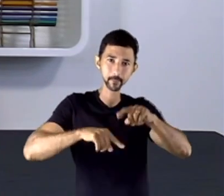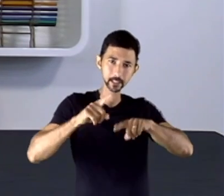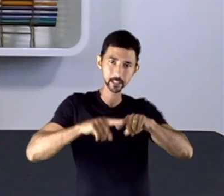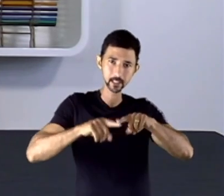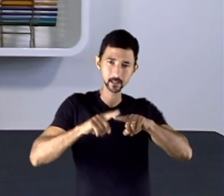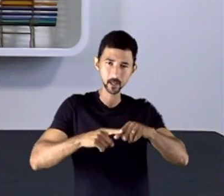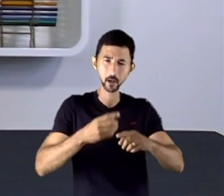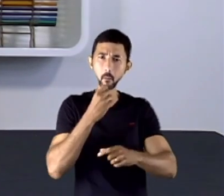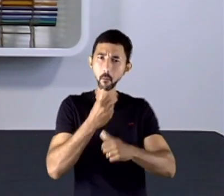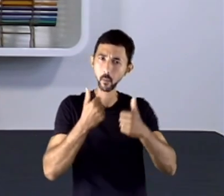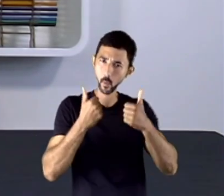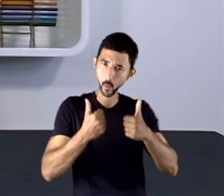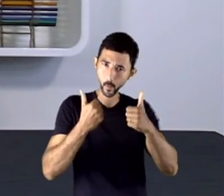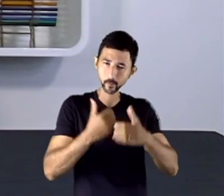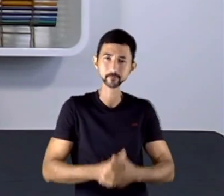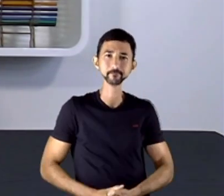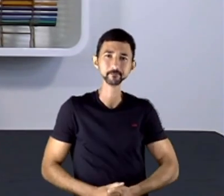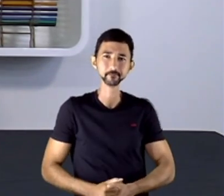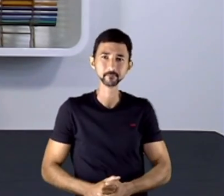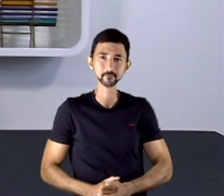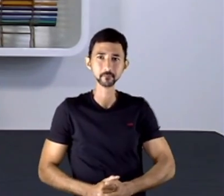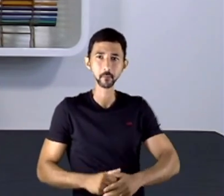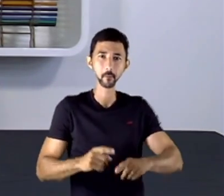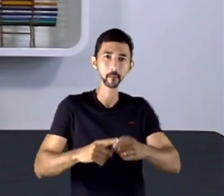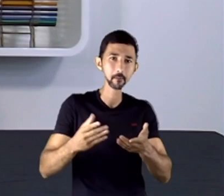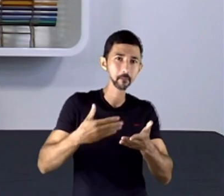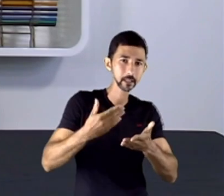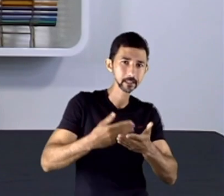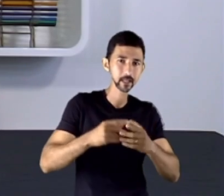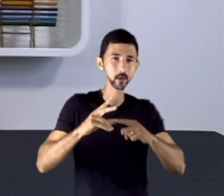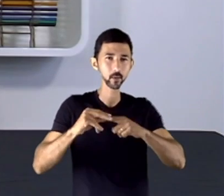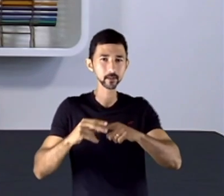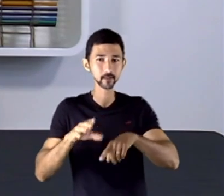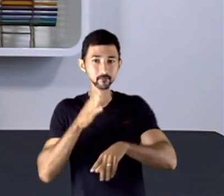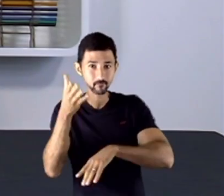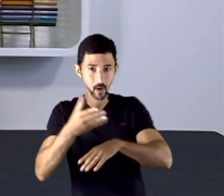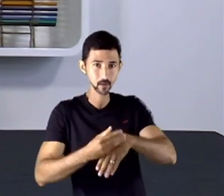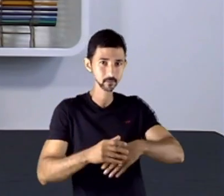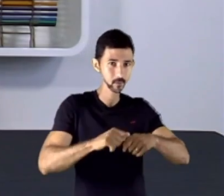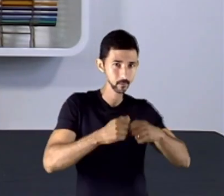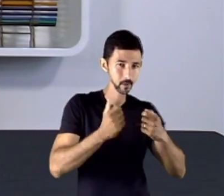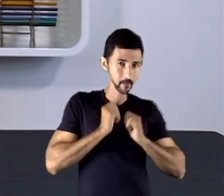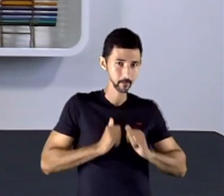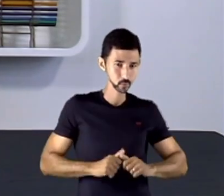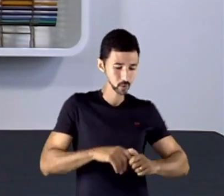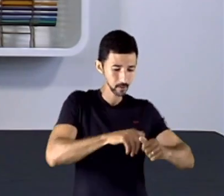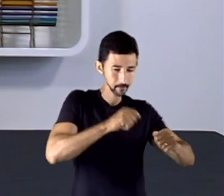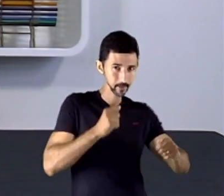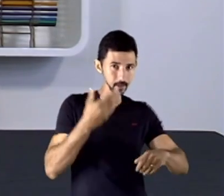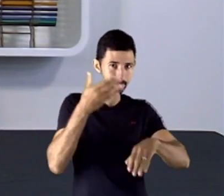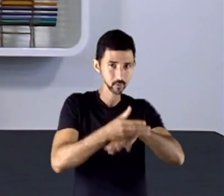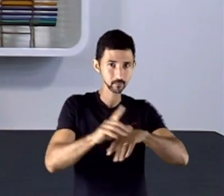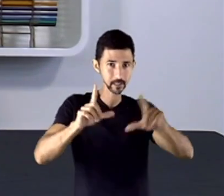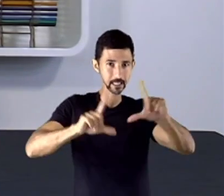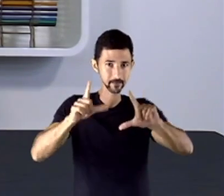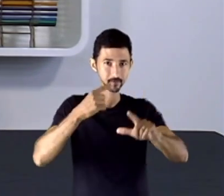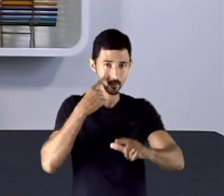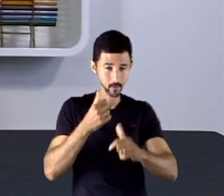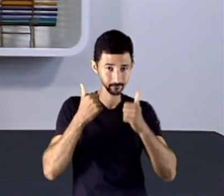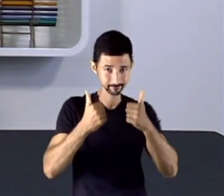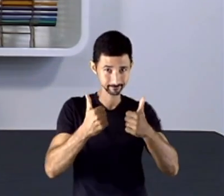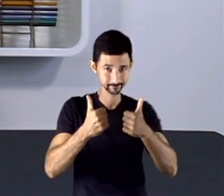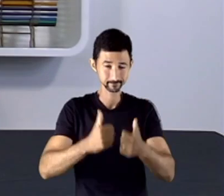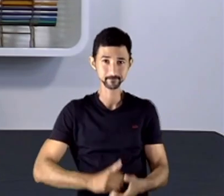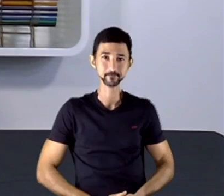aí, beleza. Quem ainda não tem, ainda não tá com o caderno, com a caneta, dá uma corridinha aí na mochila, pega e vem para frente do seu televisor,